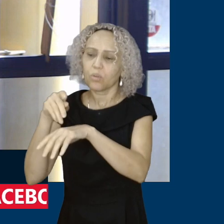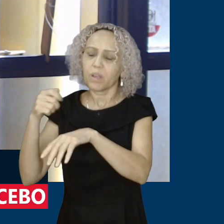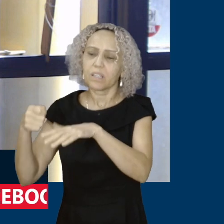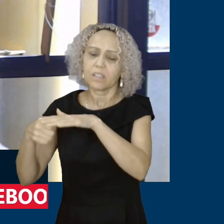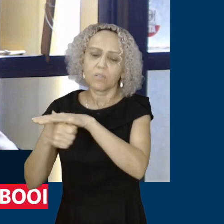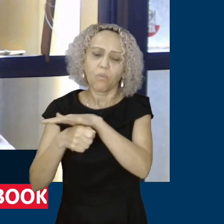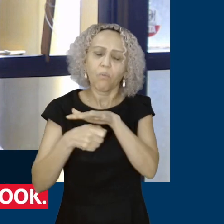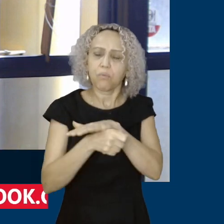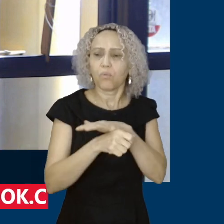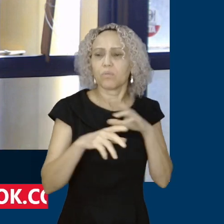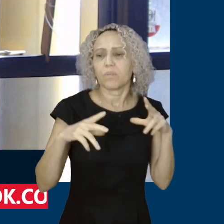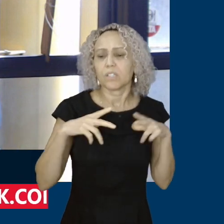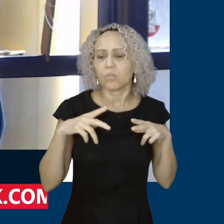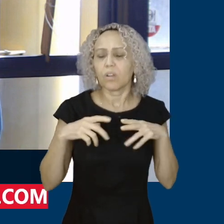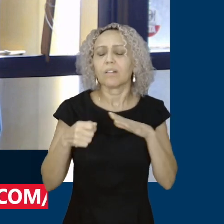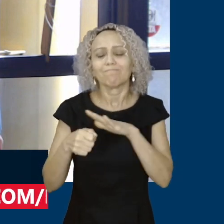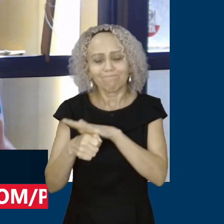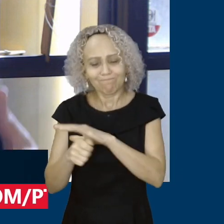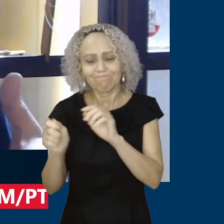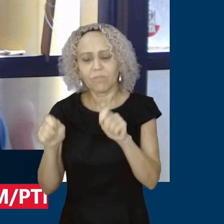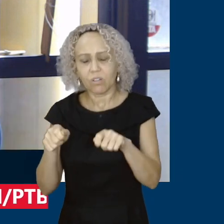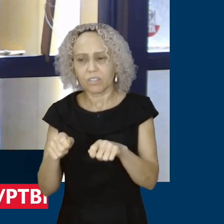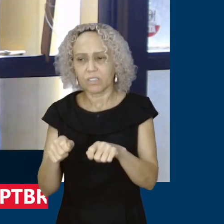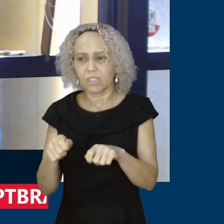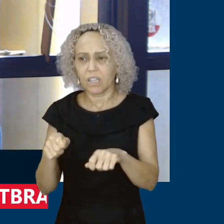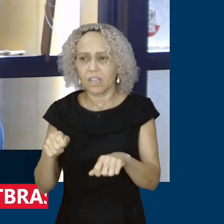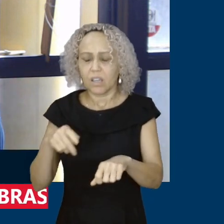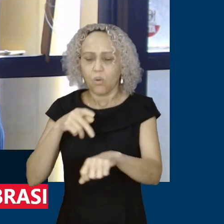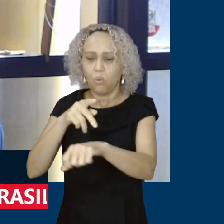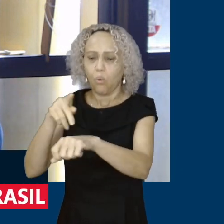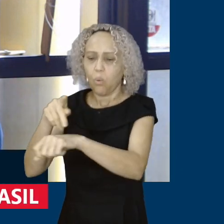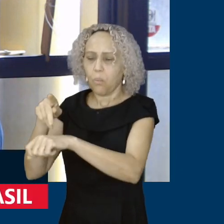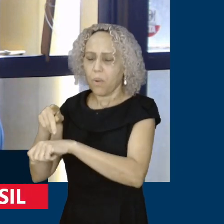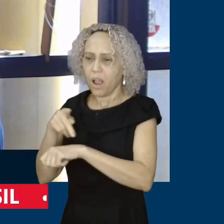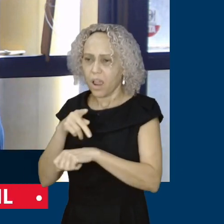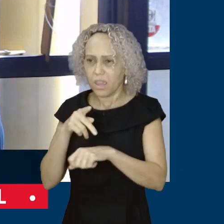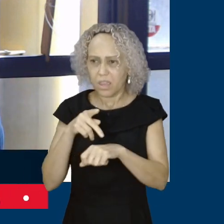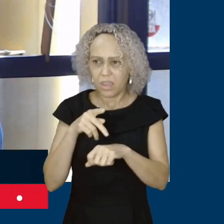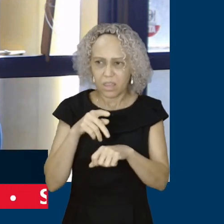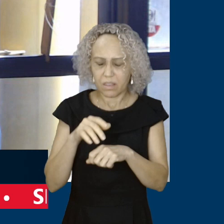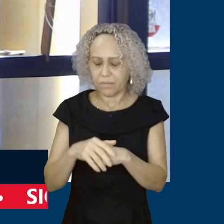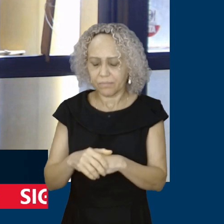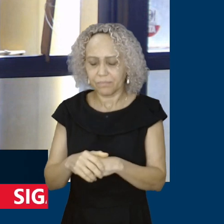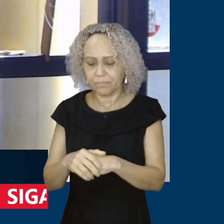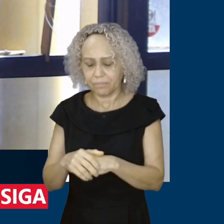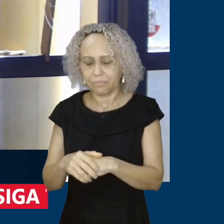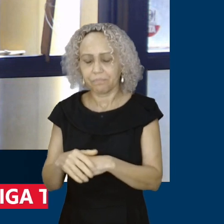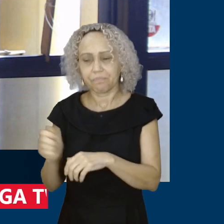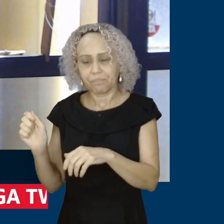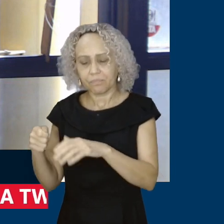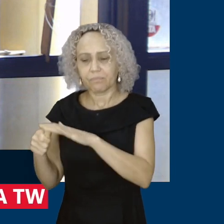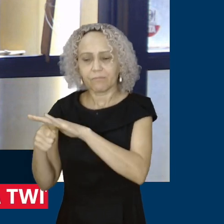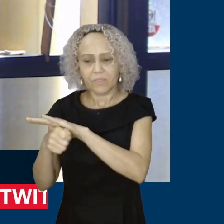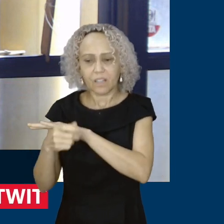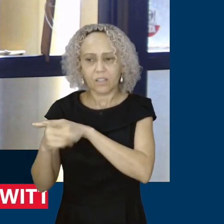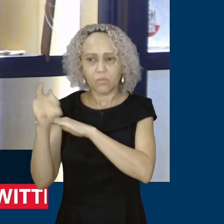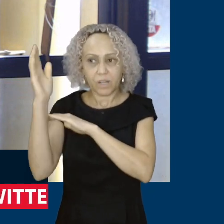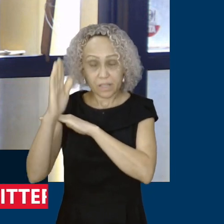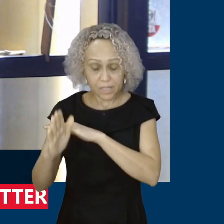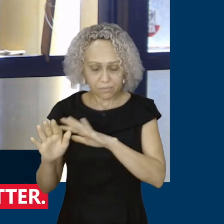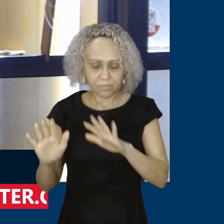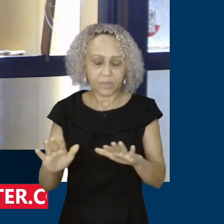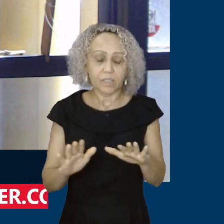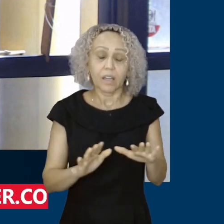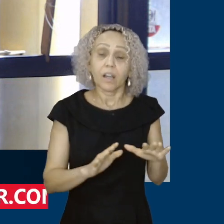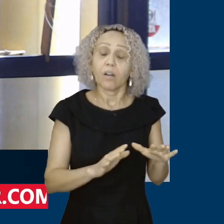Então, as ações que estão previstas ali no PAC, né, além de fazer a